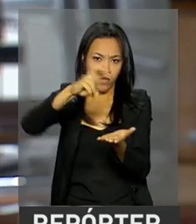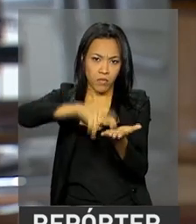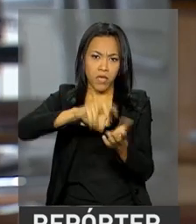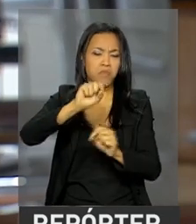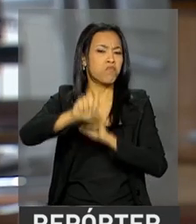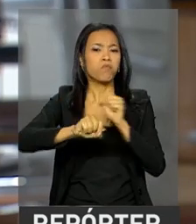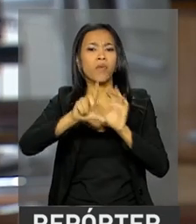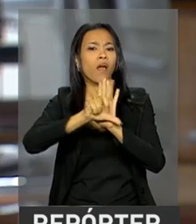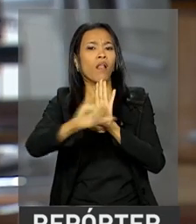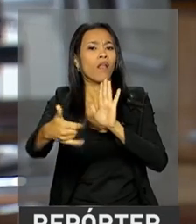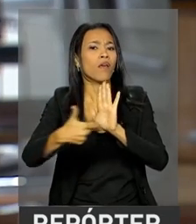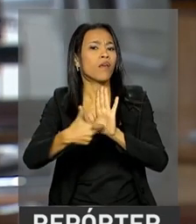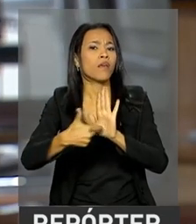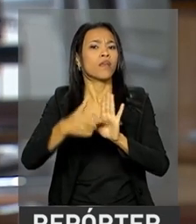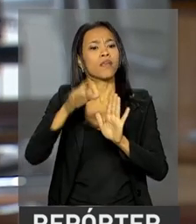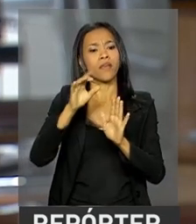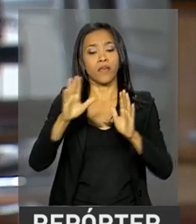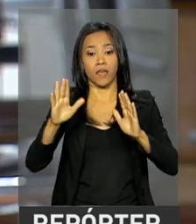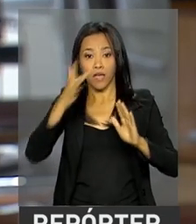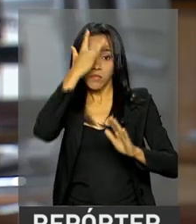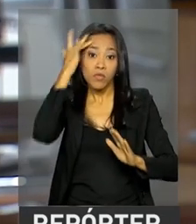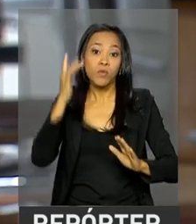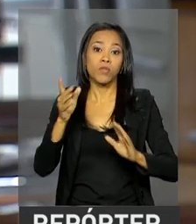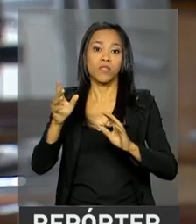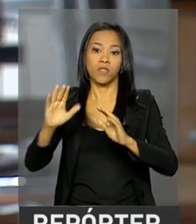que autoriza que comerciantes